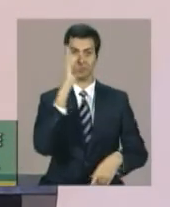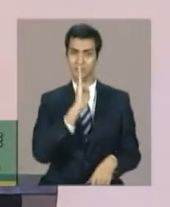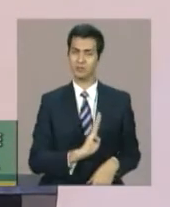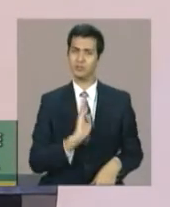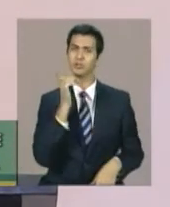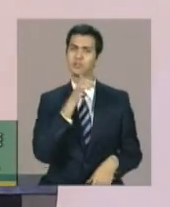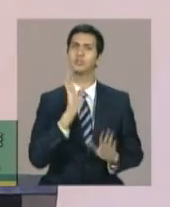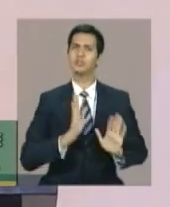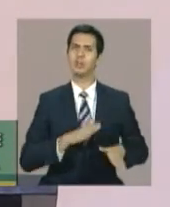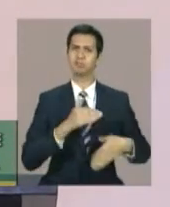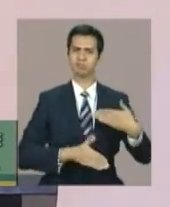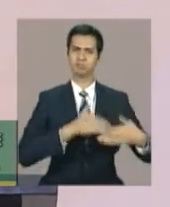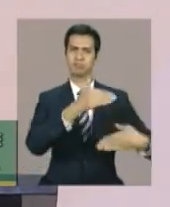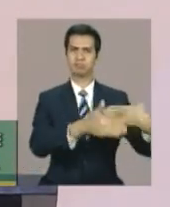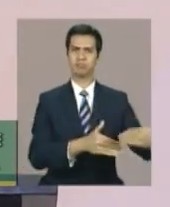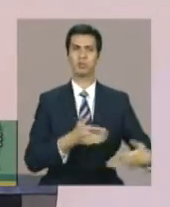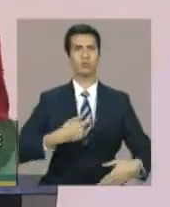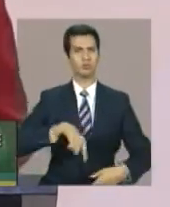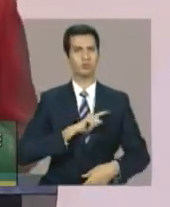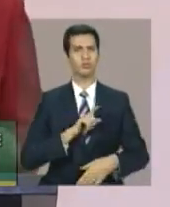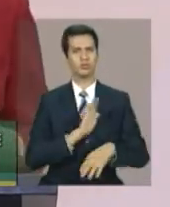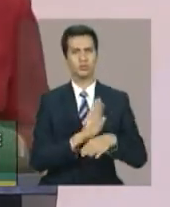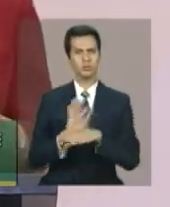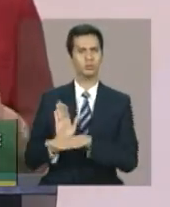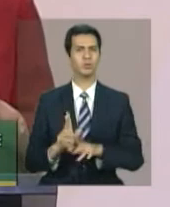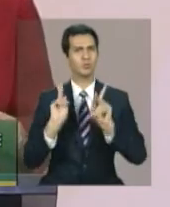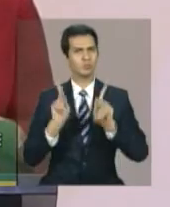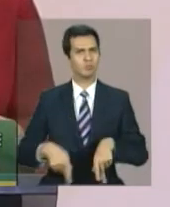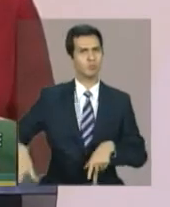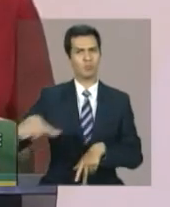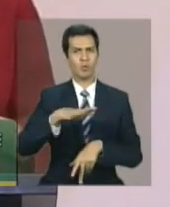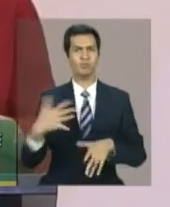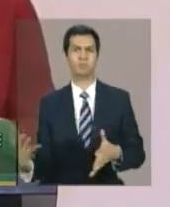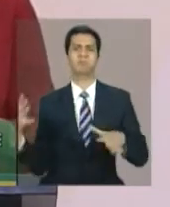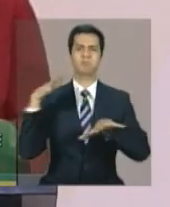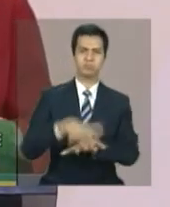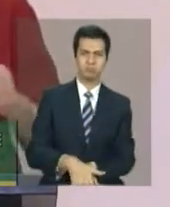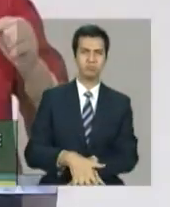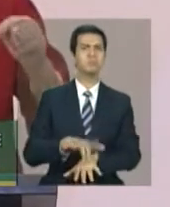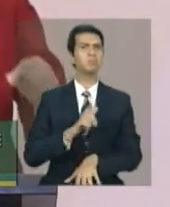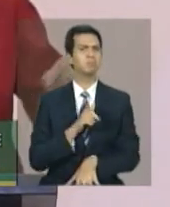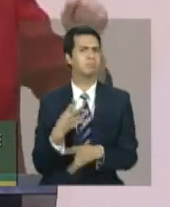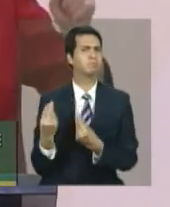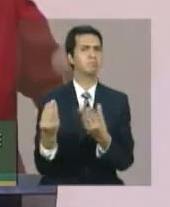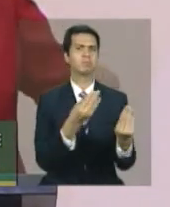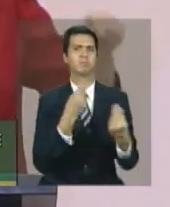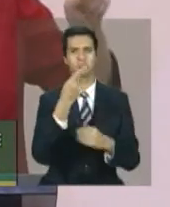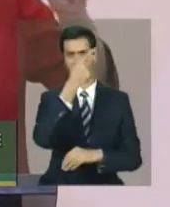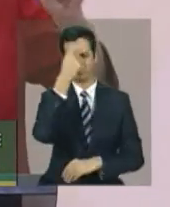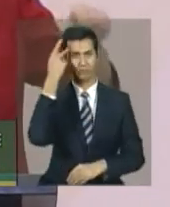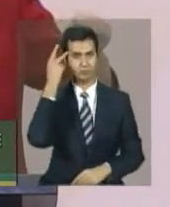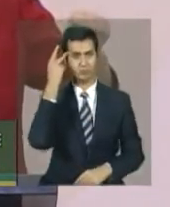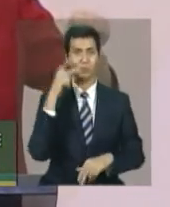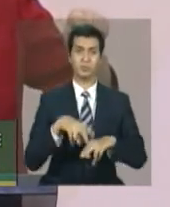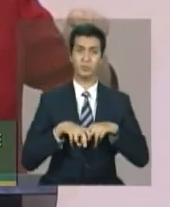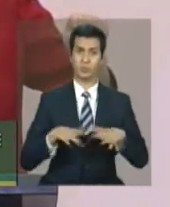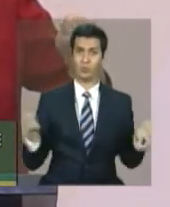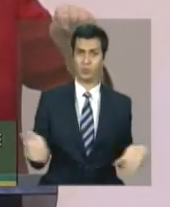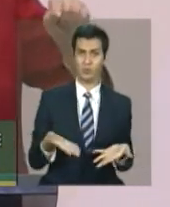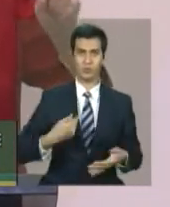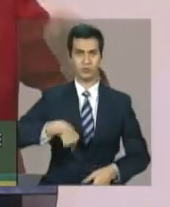nos últimos anos. Por tudo isso, o Brasil hoje pode investir nos pequenos